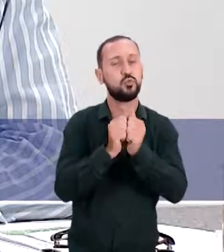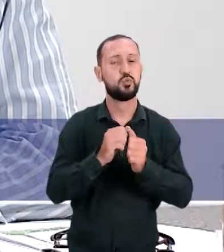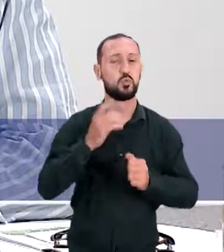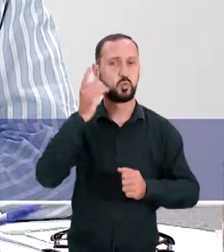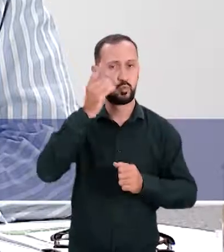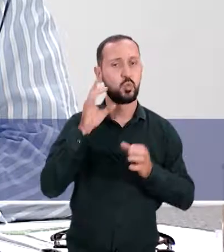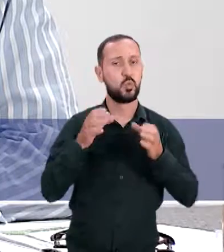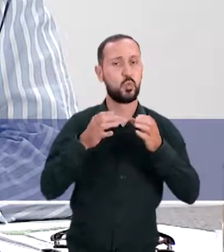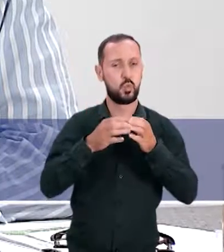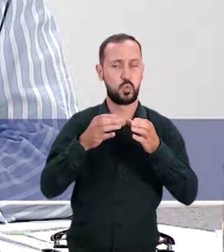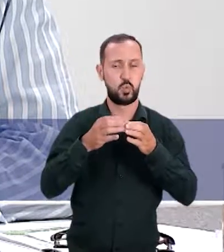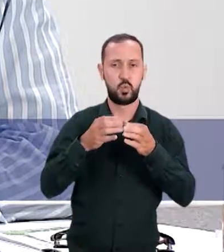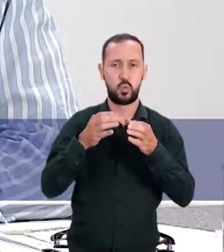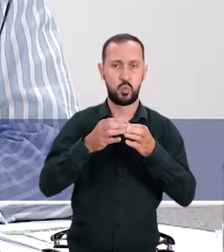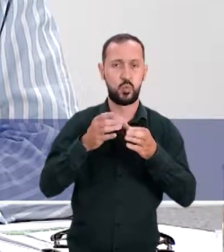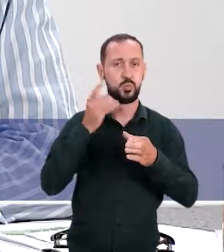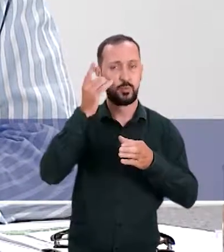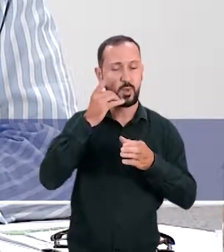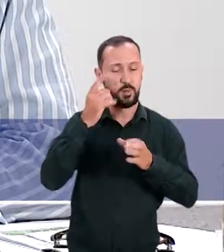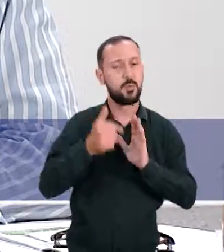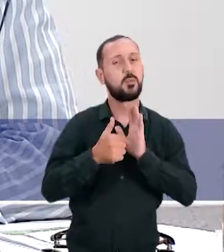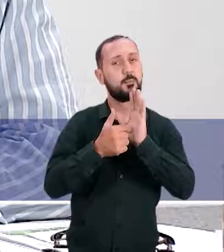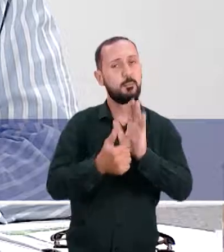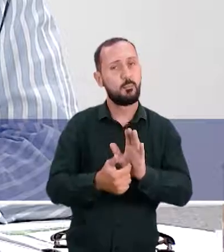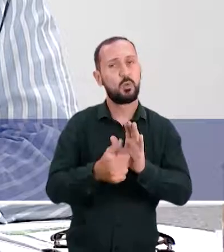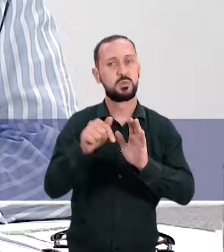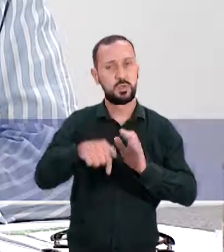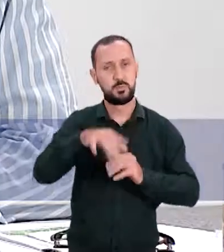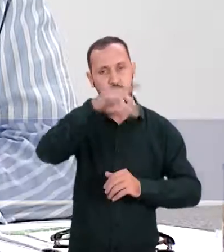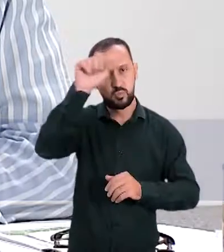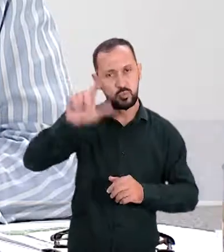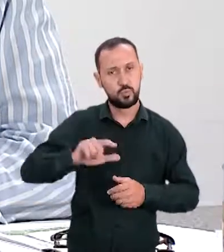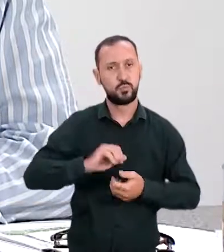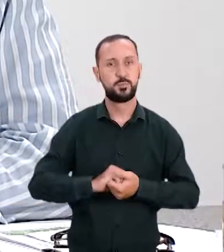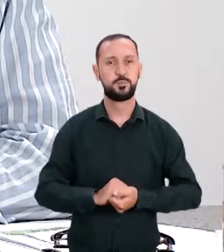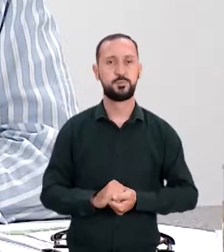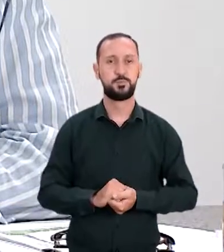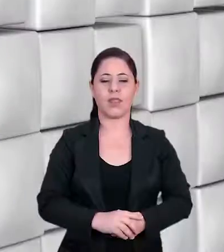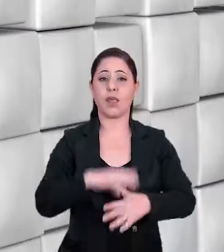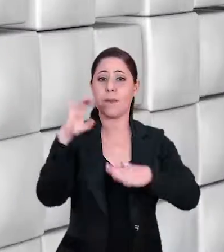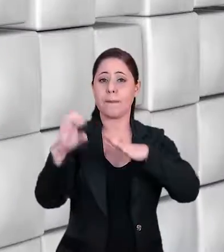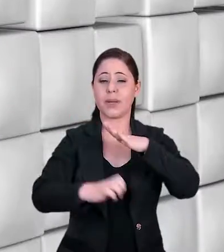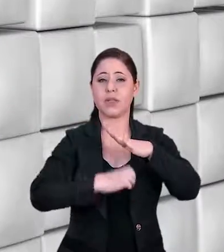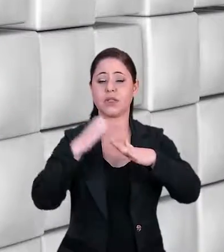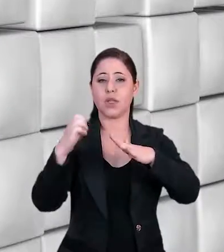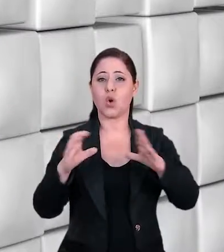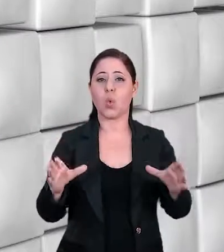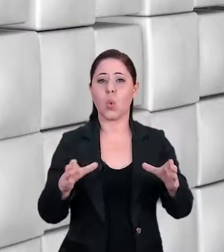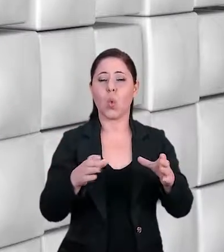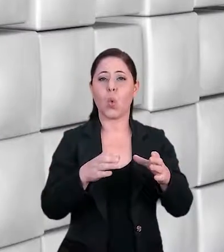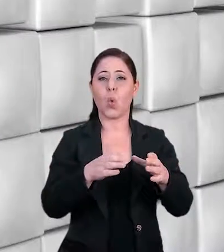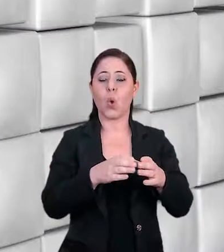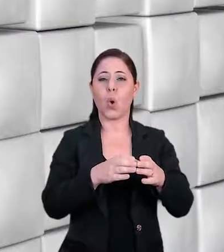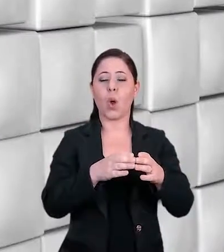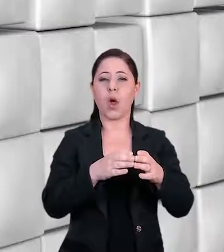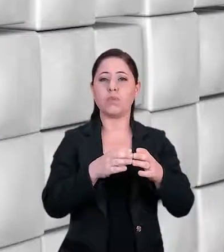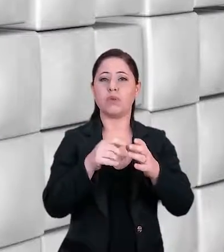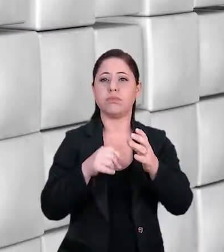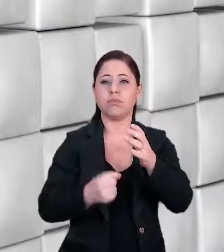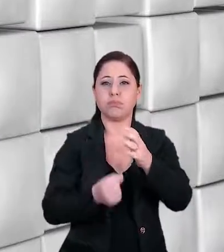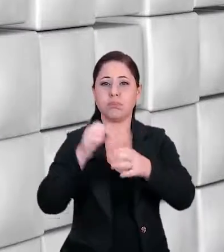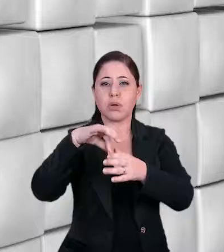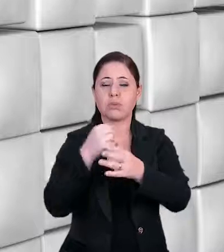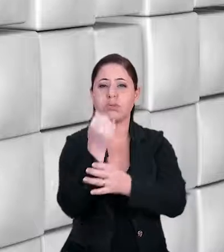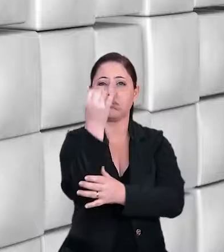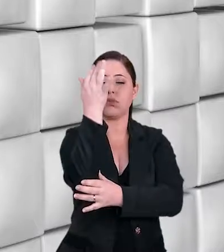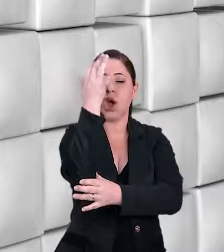demais parlamentares e as comissões que representam a atividade em Mato Grosso do Sul. Empresários do setor da erva